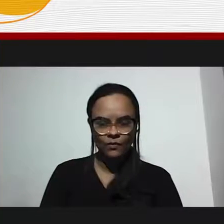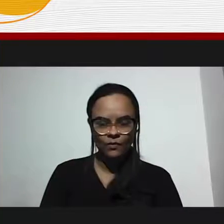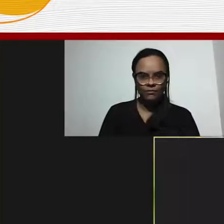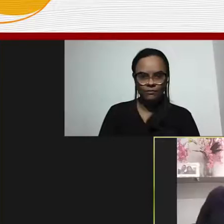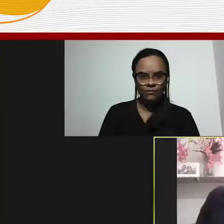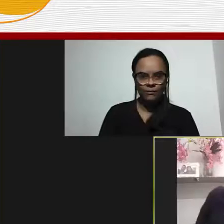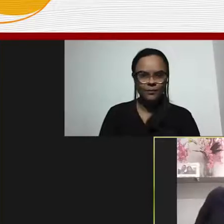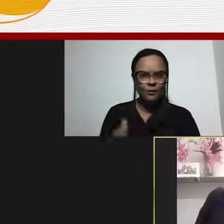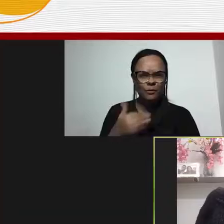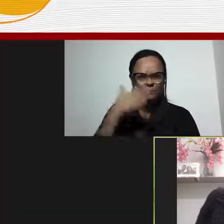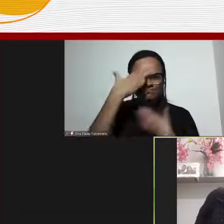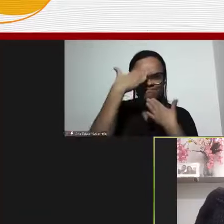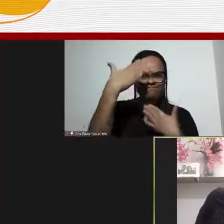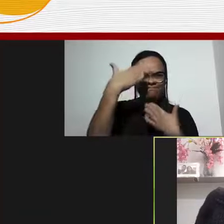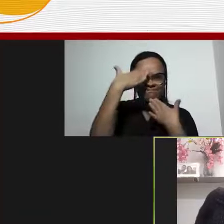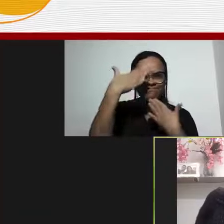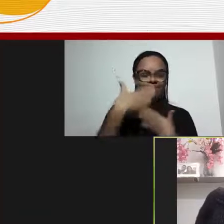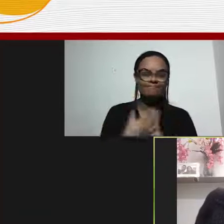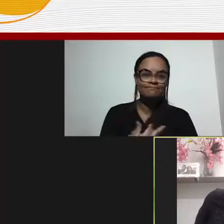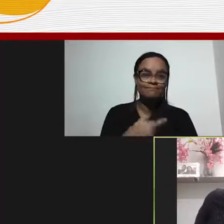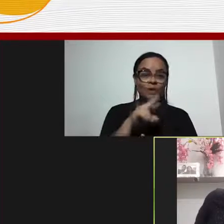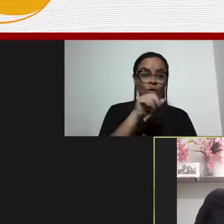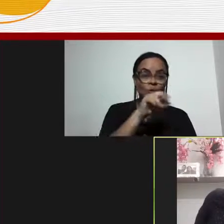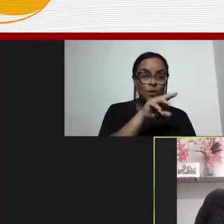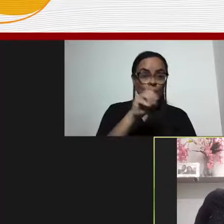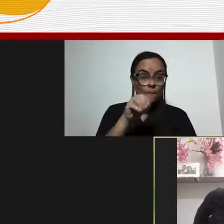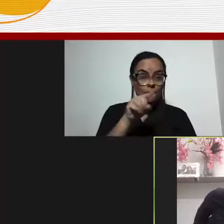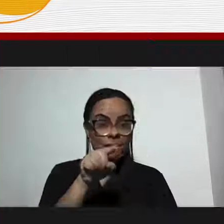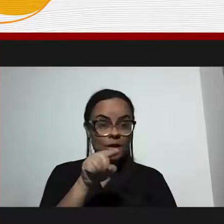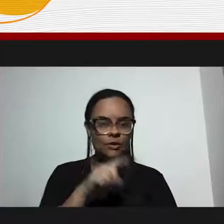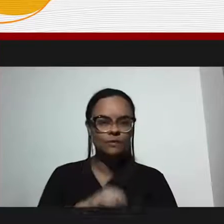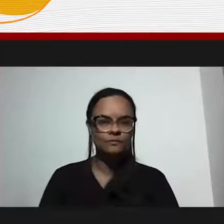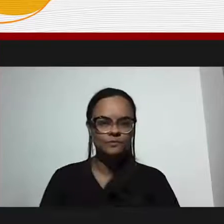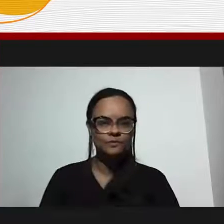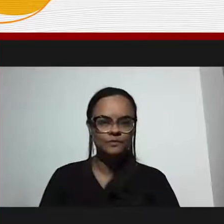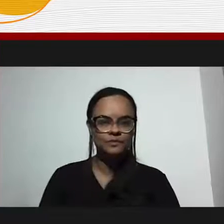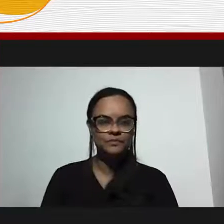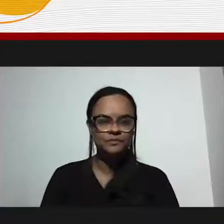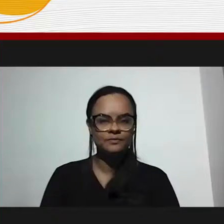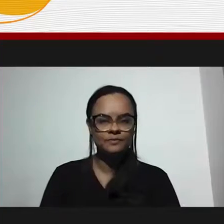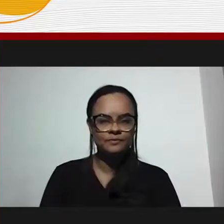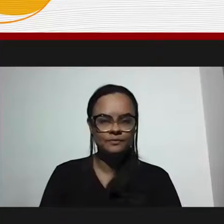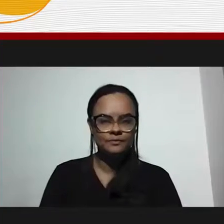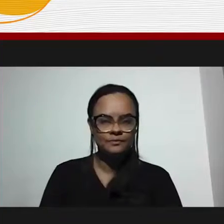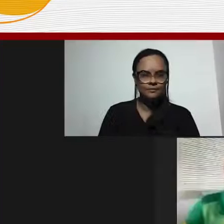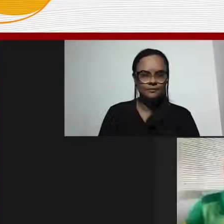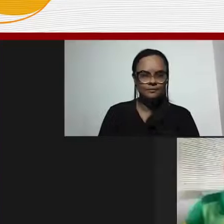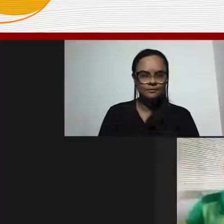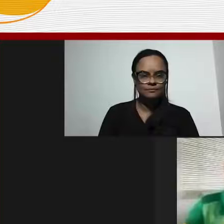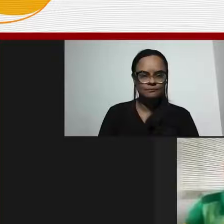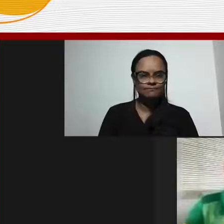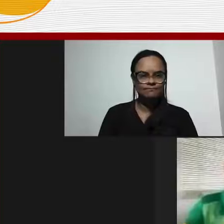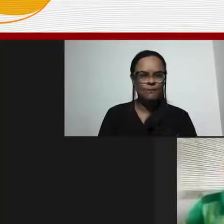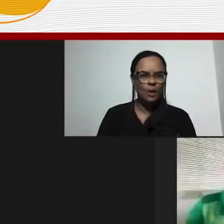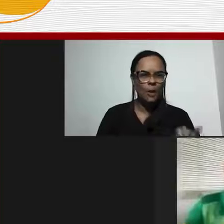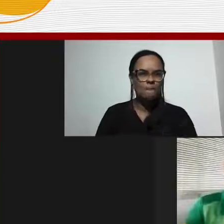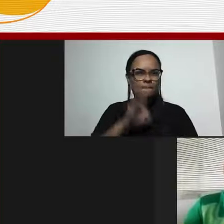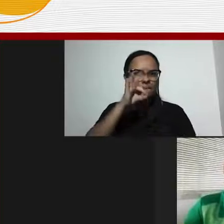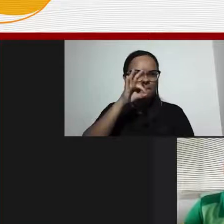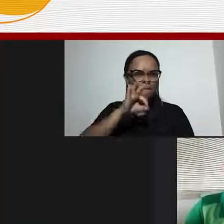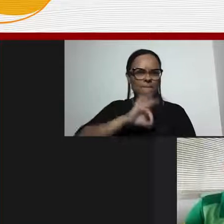Clodoaldo, obrigado por enquanto. Agora eu vou fazer uma pergunta para o nosso amigo Pedro Neves, medalhista para PAN, medalhista